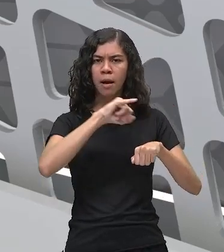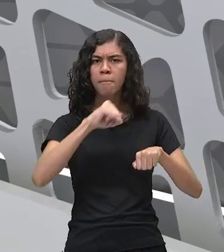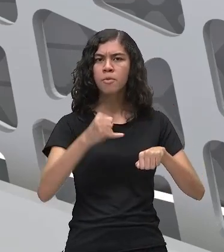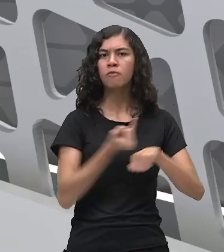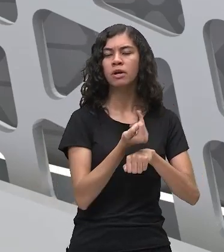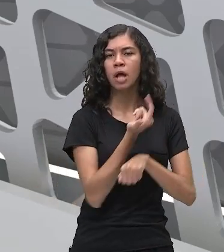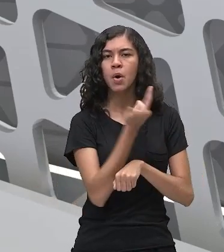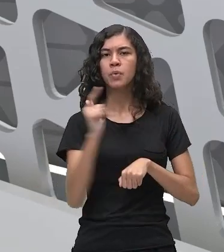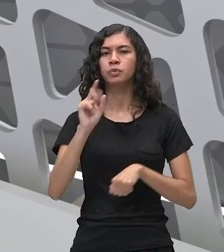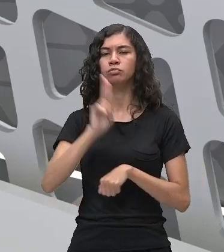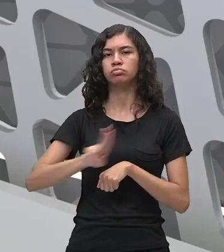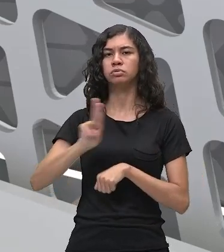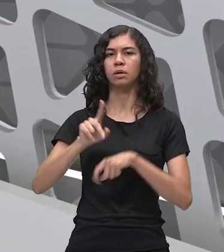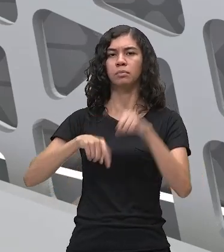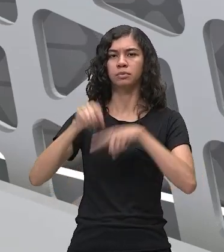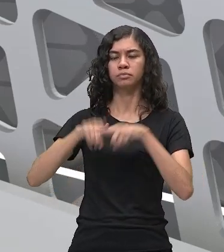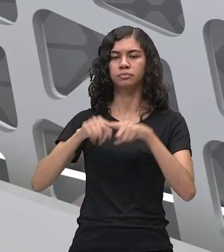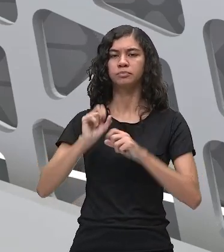produtos. Beleza?